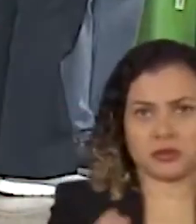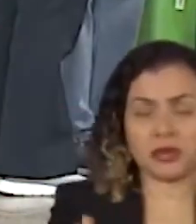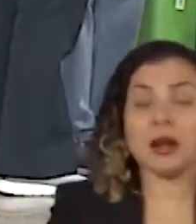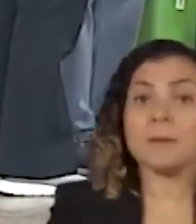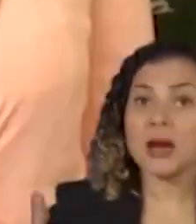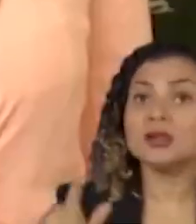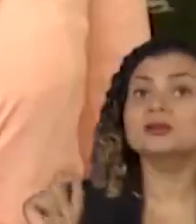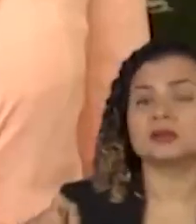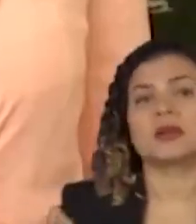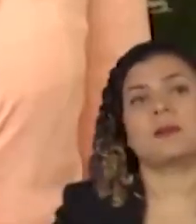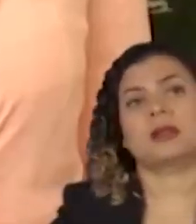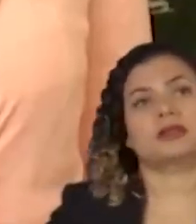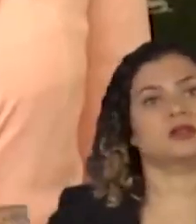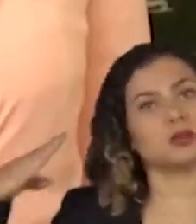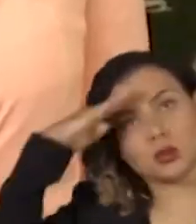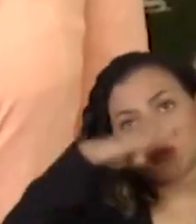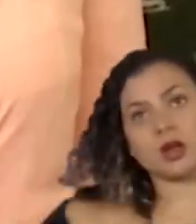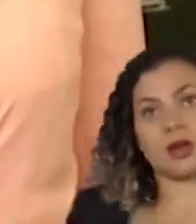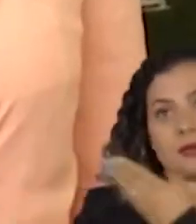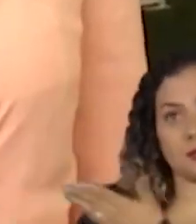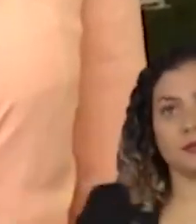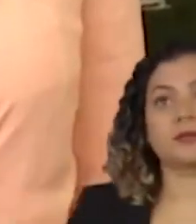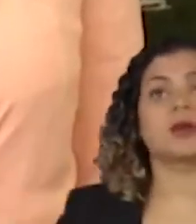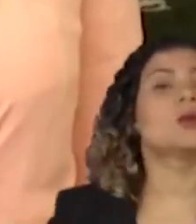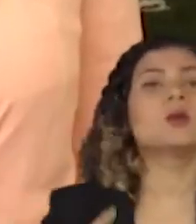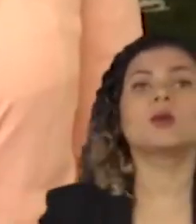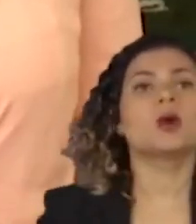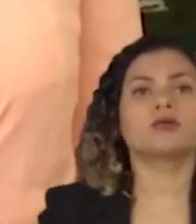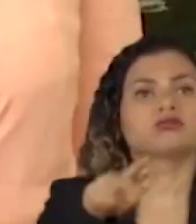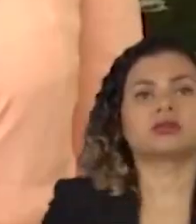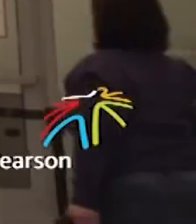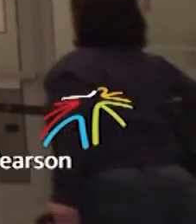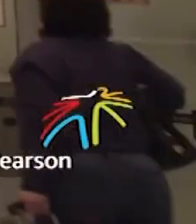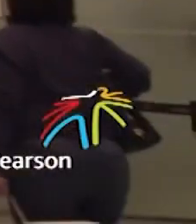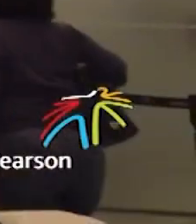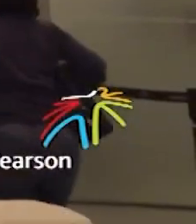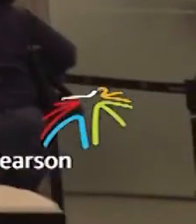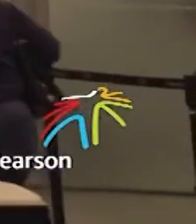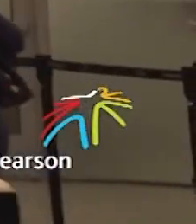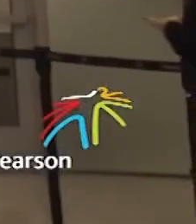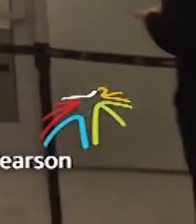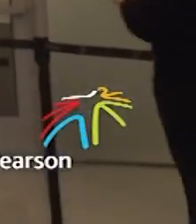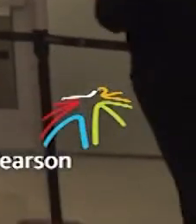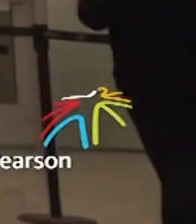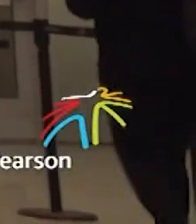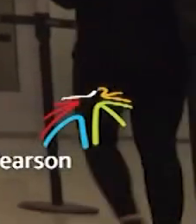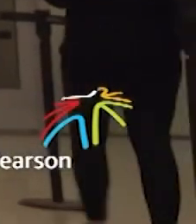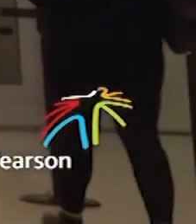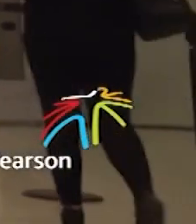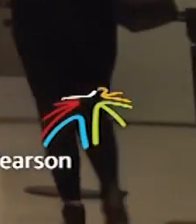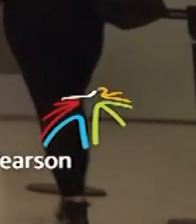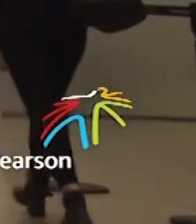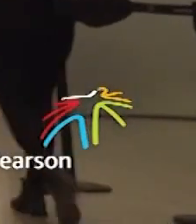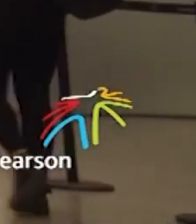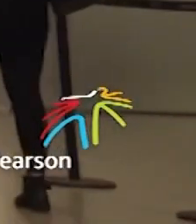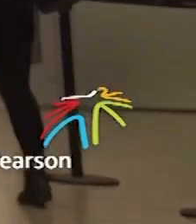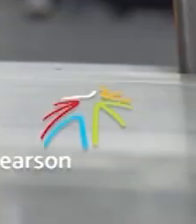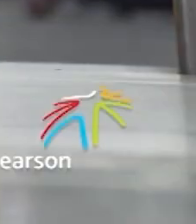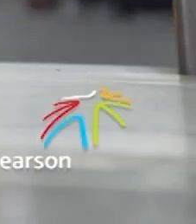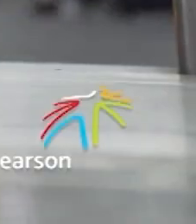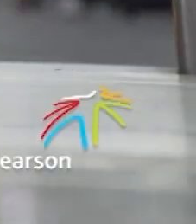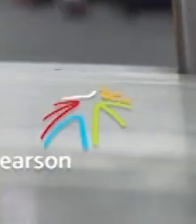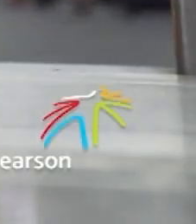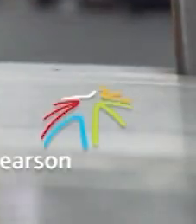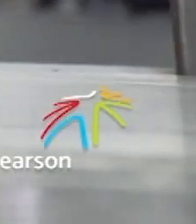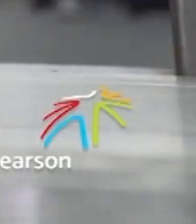visto do Brasil em 2019 ou então Presidente Jair bolsonaro não exigiu que os governos desses países fizessem o